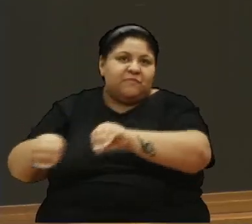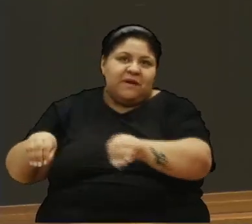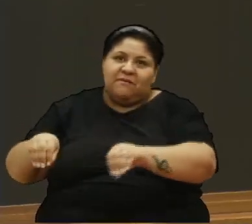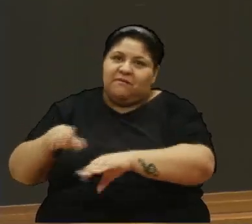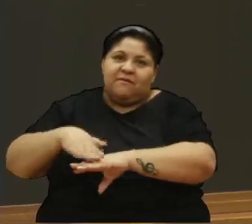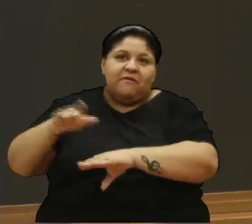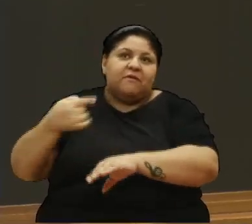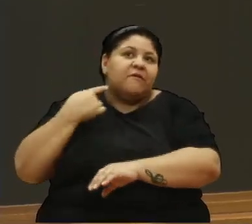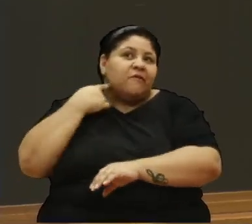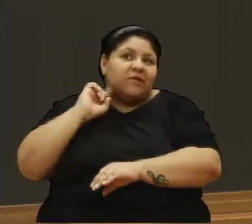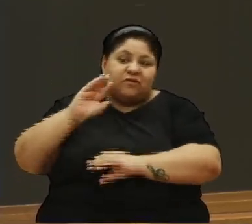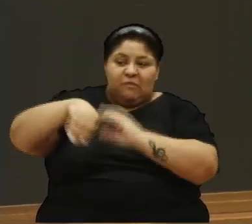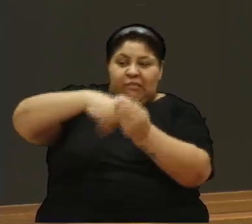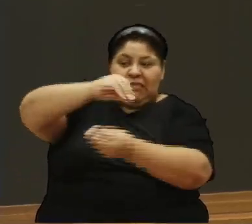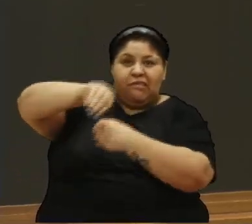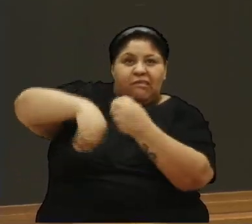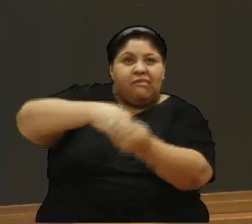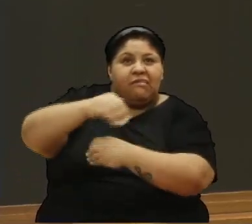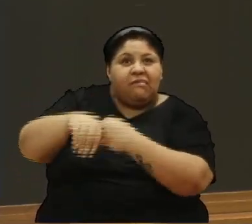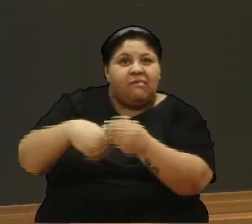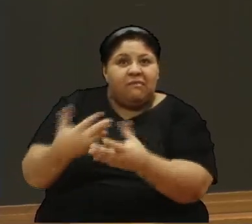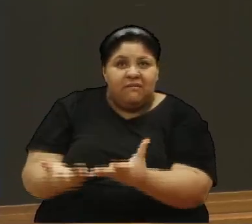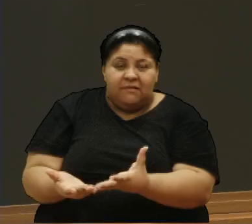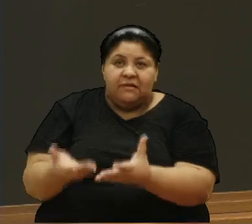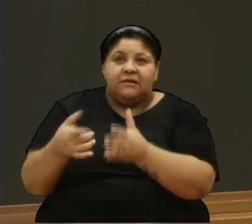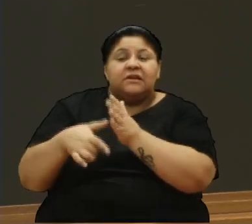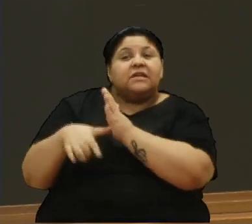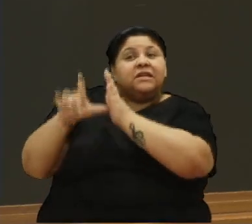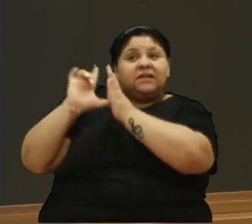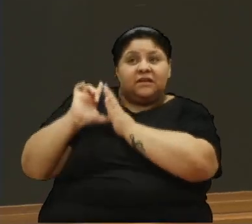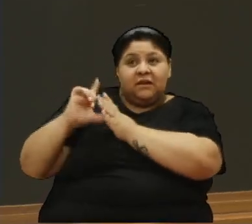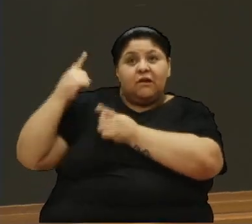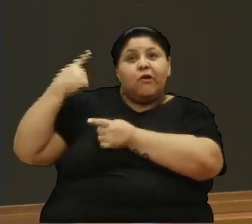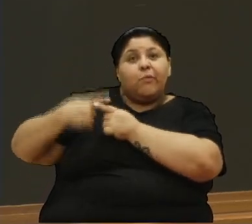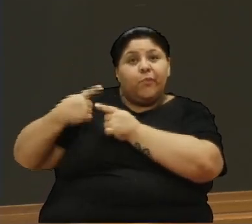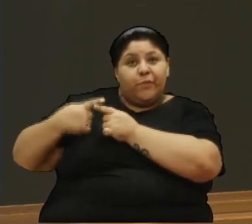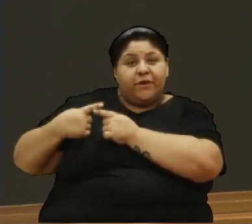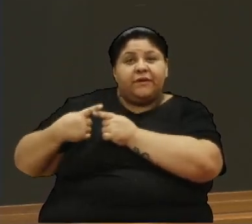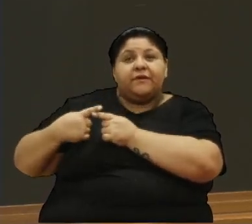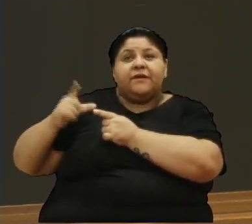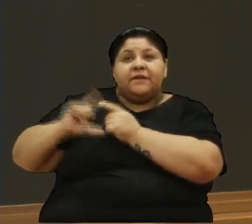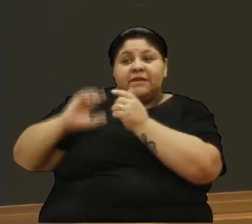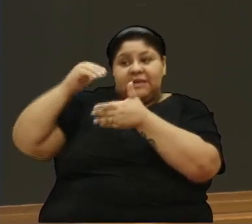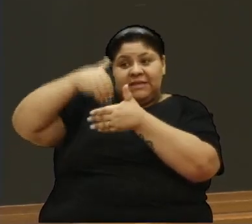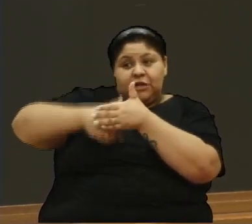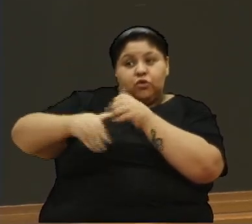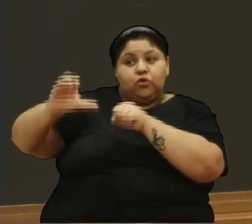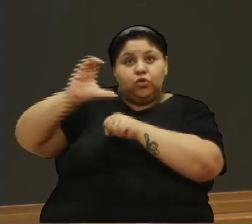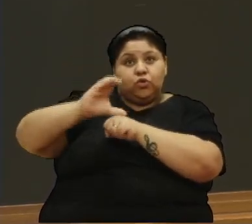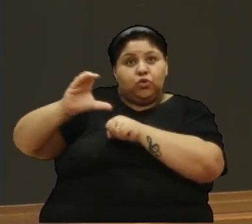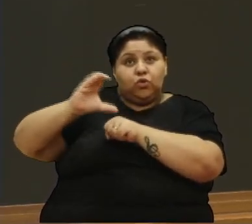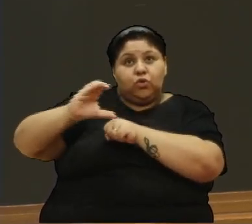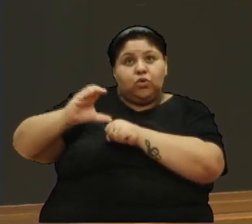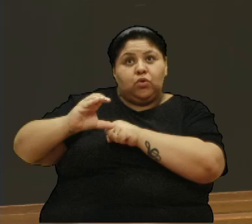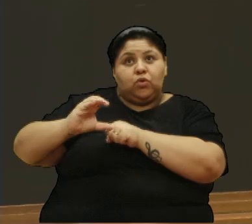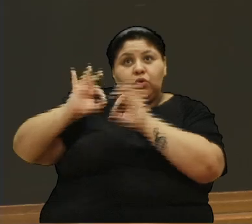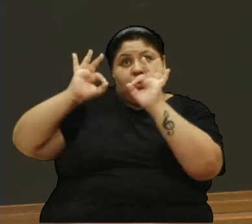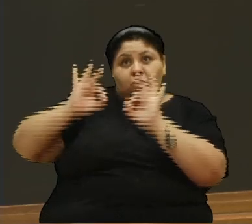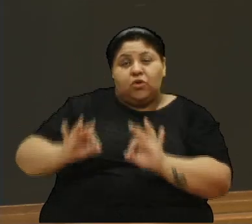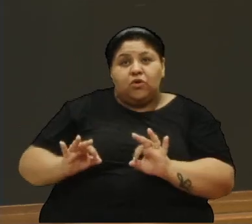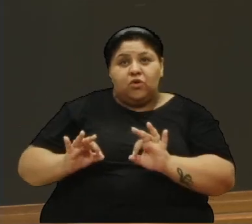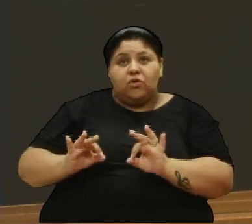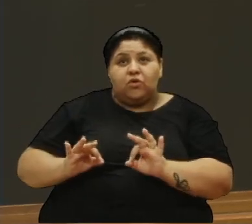é remexido e, anteriormente, porque ainda há previsão no Código de Posturas, levavam o lixo no